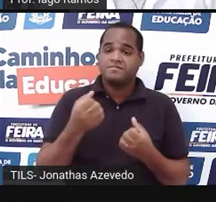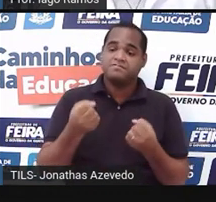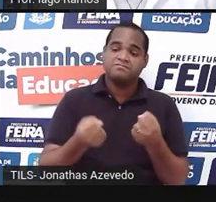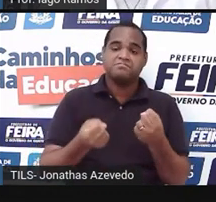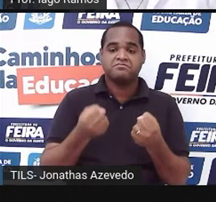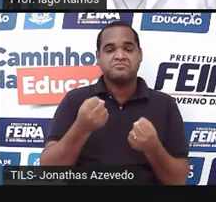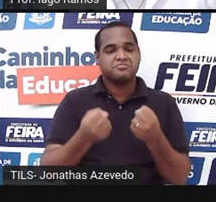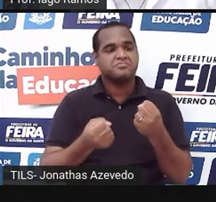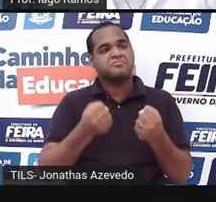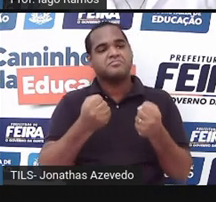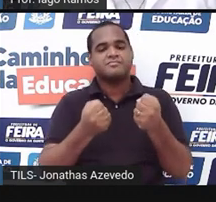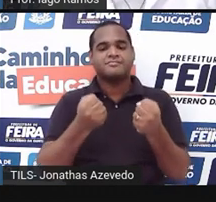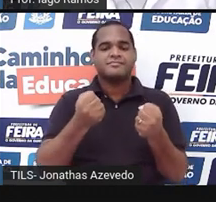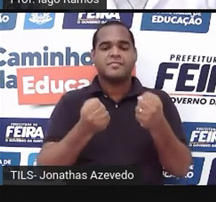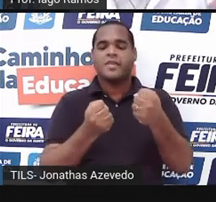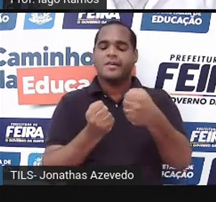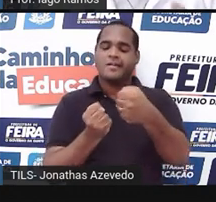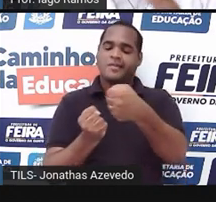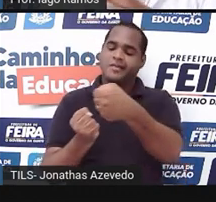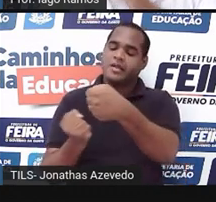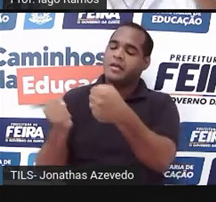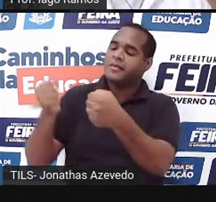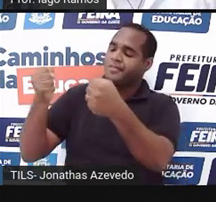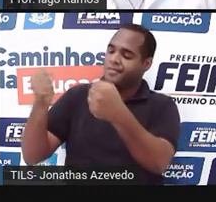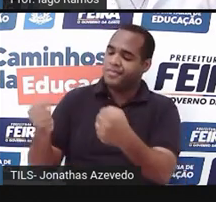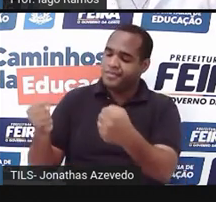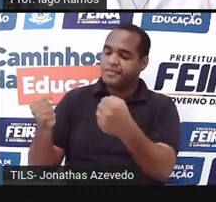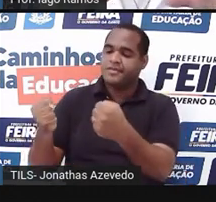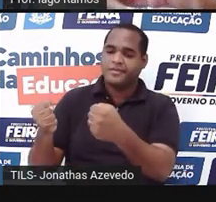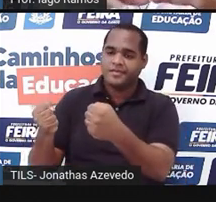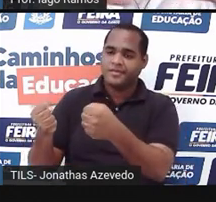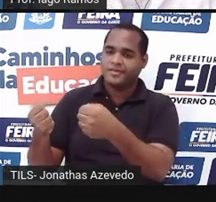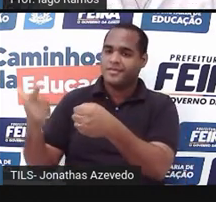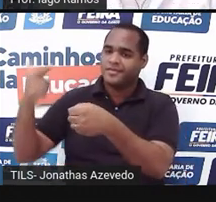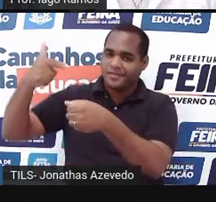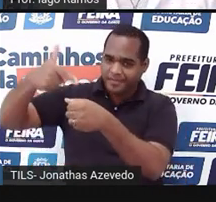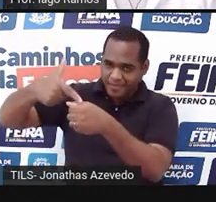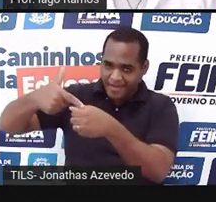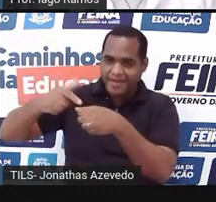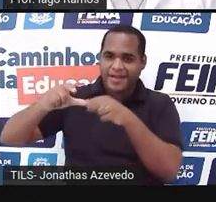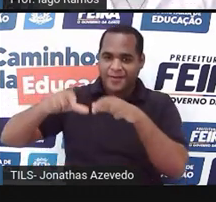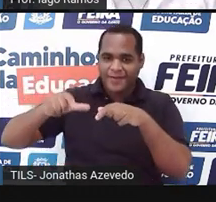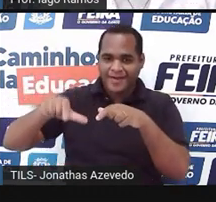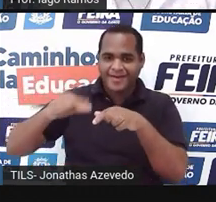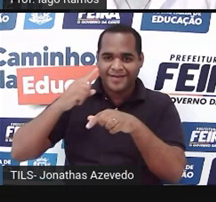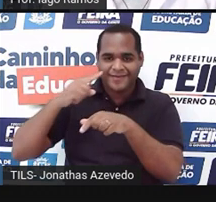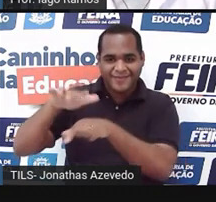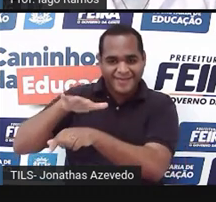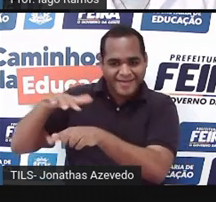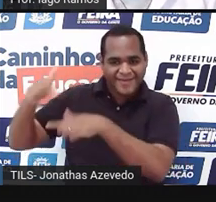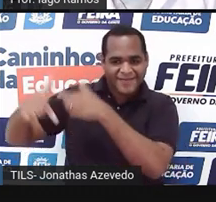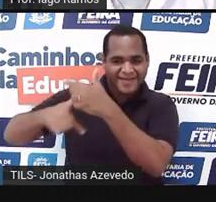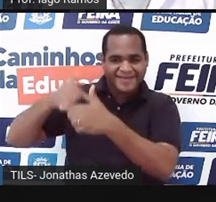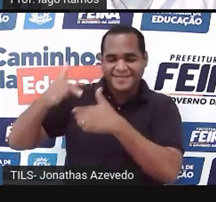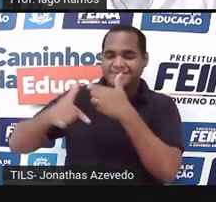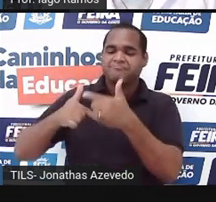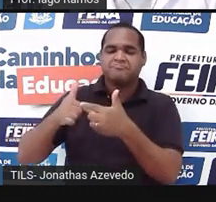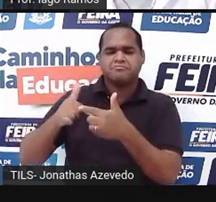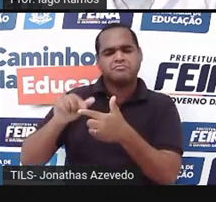foi até um posto de combustível mais próximo ali dentro do trajeto que você tava fazendo para o seu trabalho